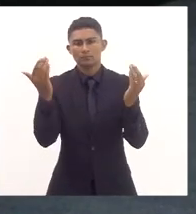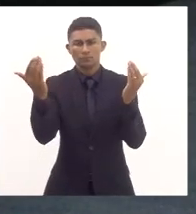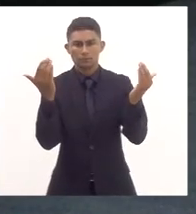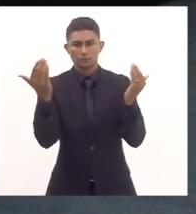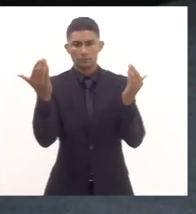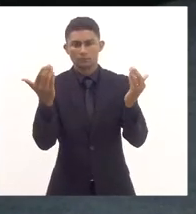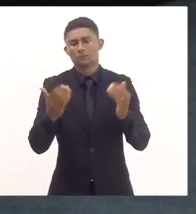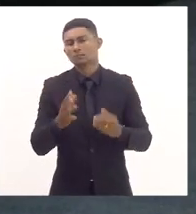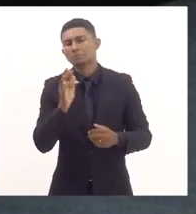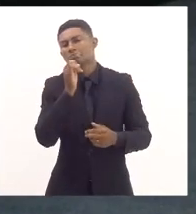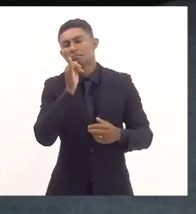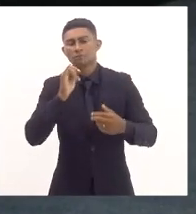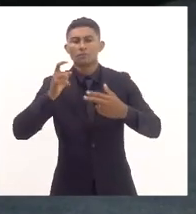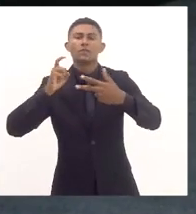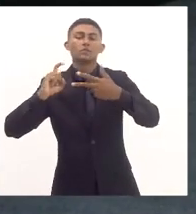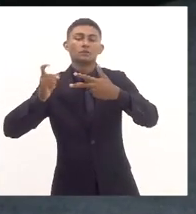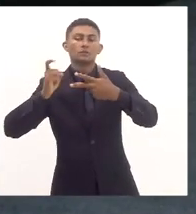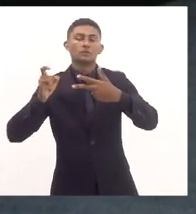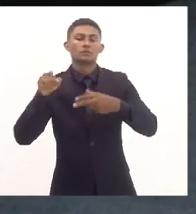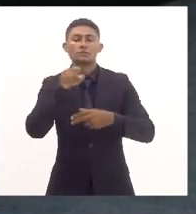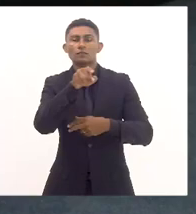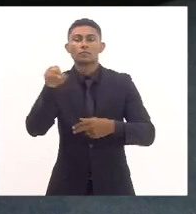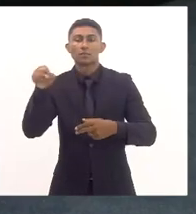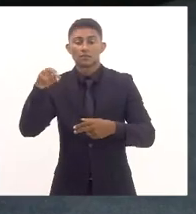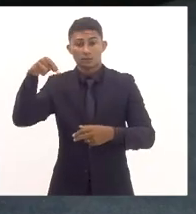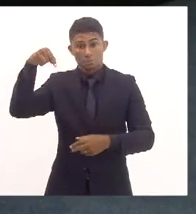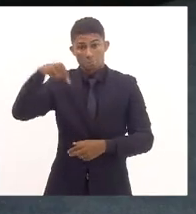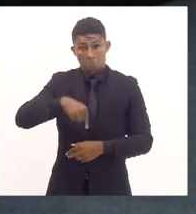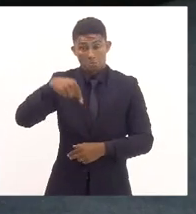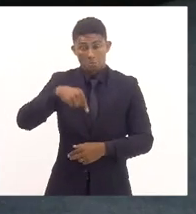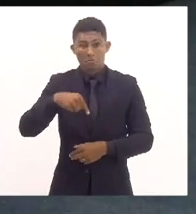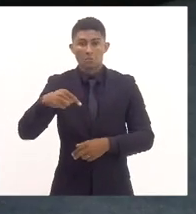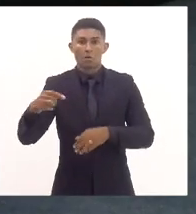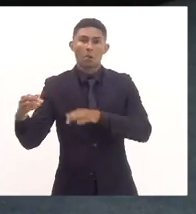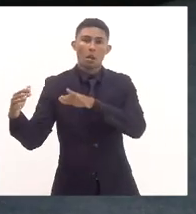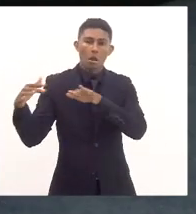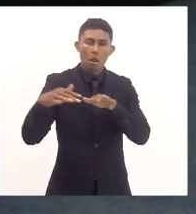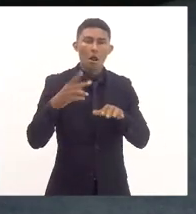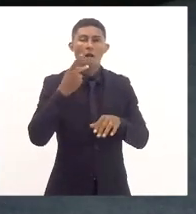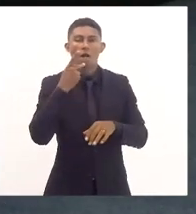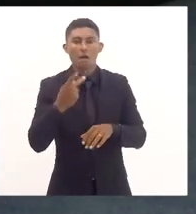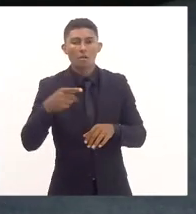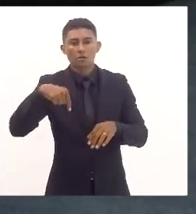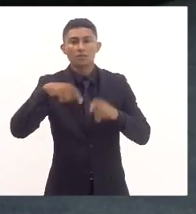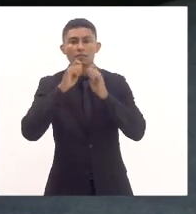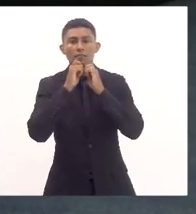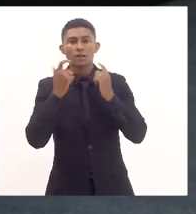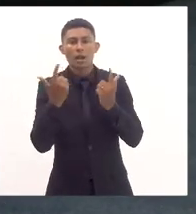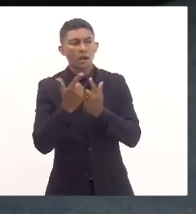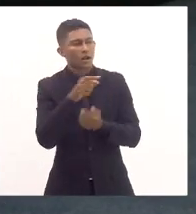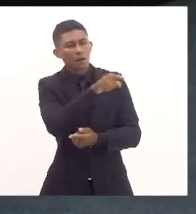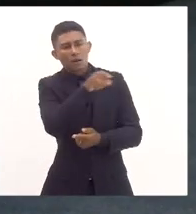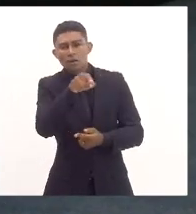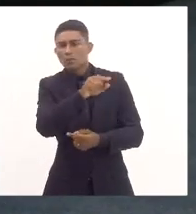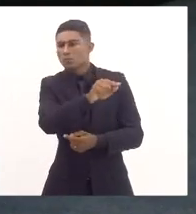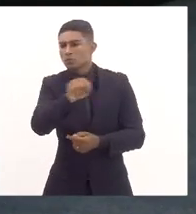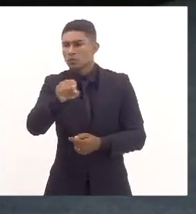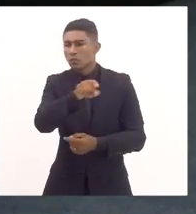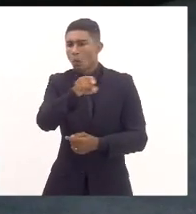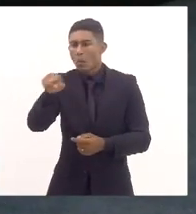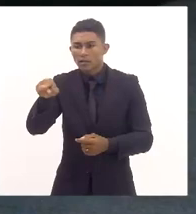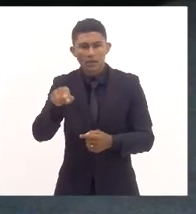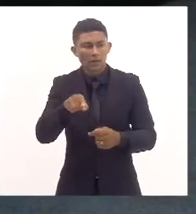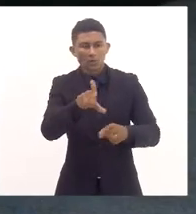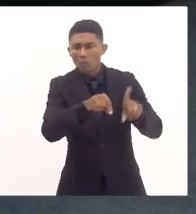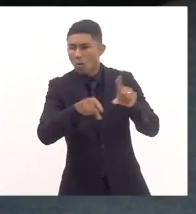como se poder executivo descesse aqui na casa como deve ser a montagem dos cargos